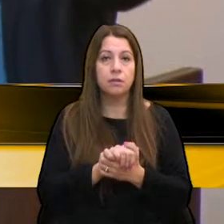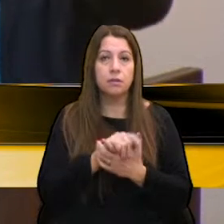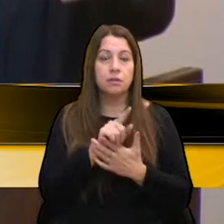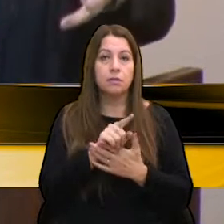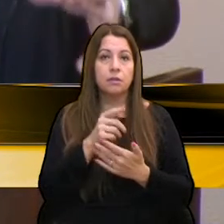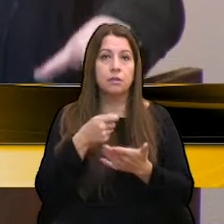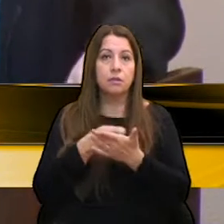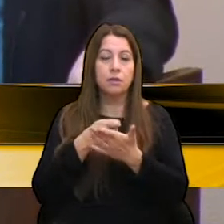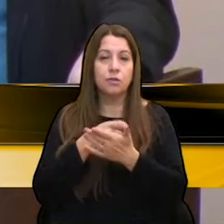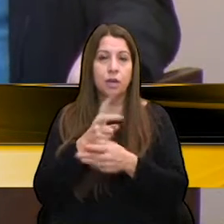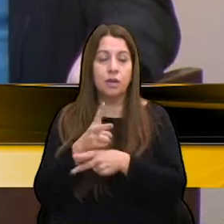tentam buscar